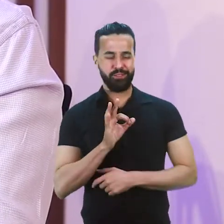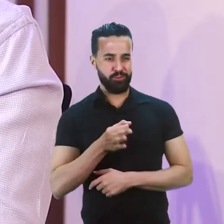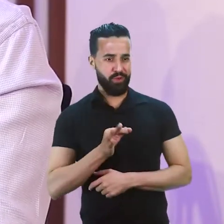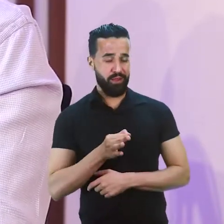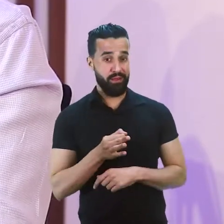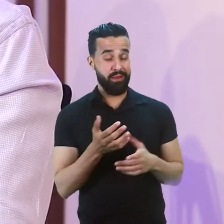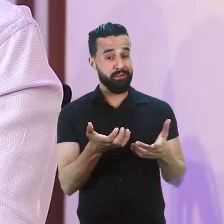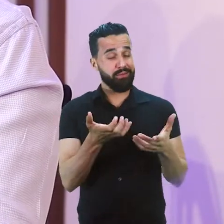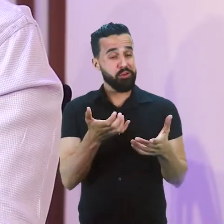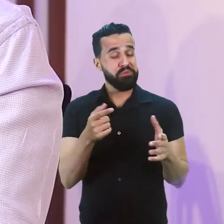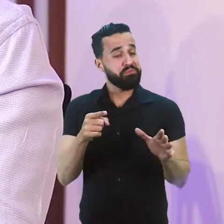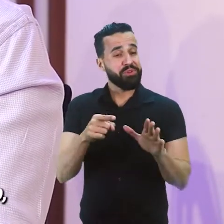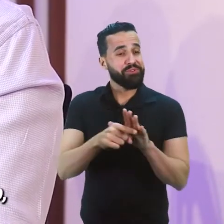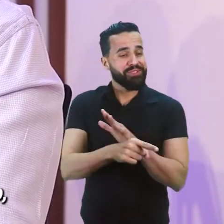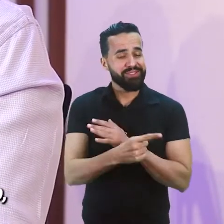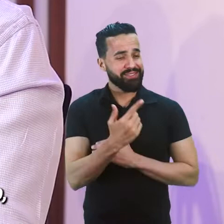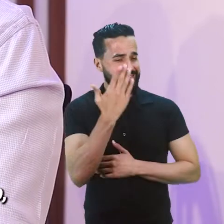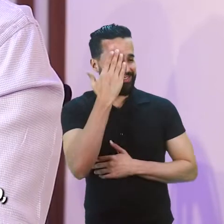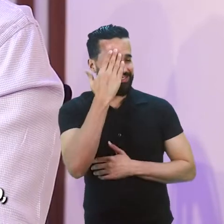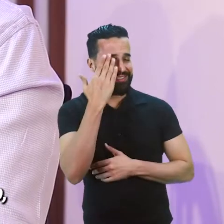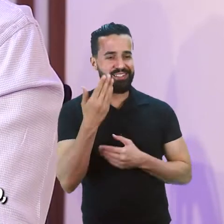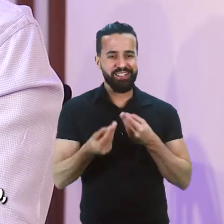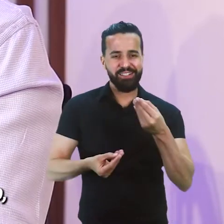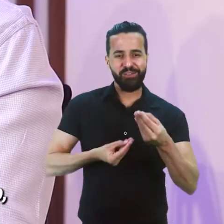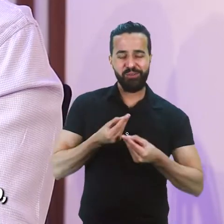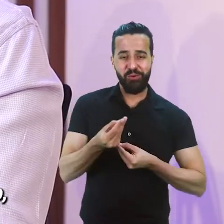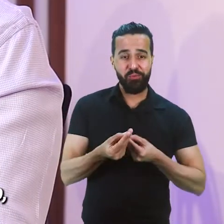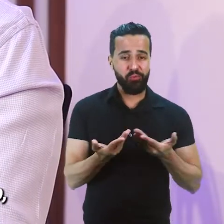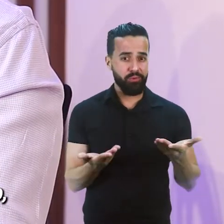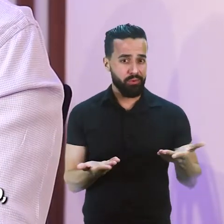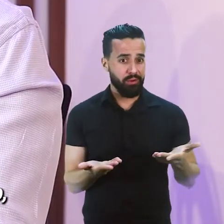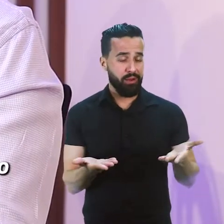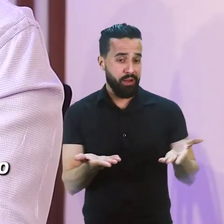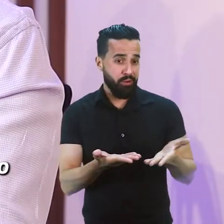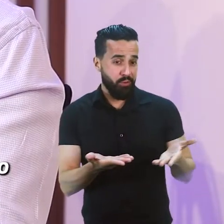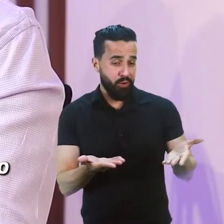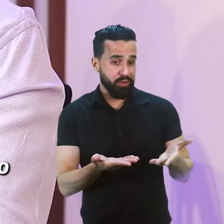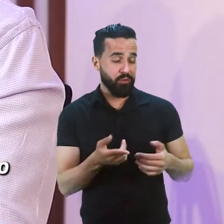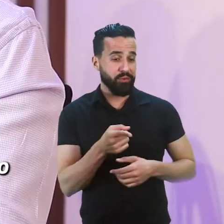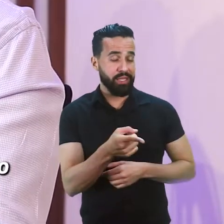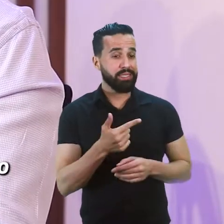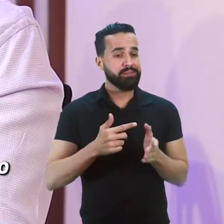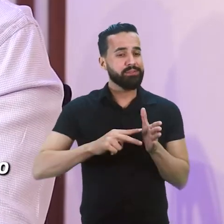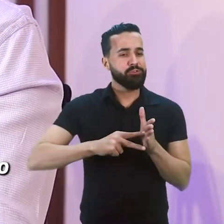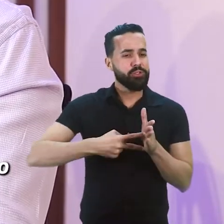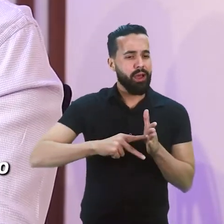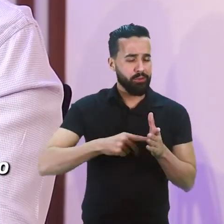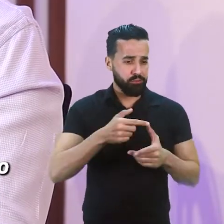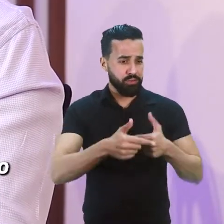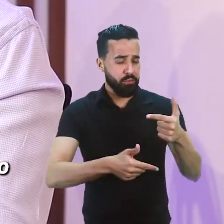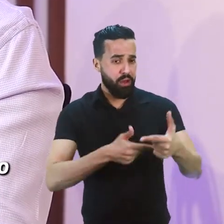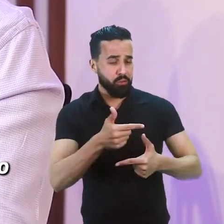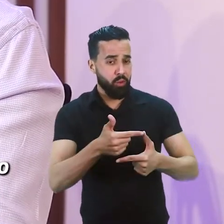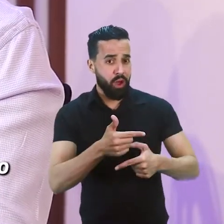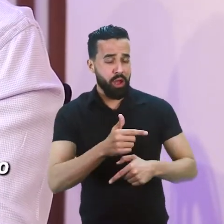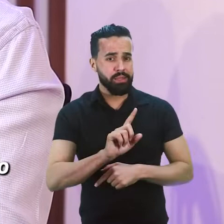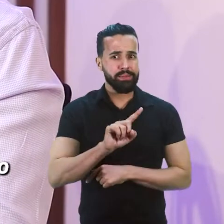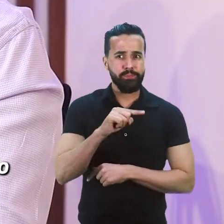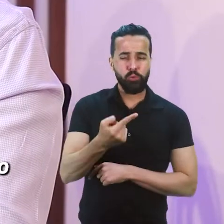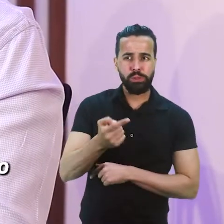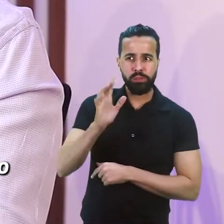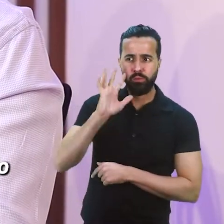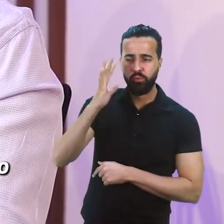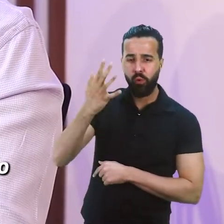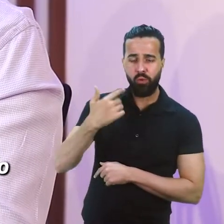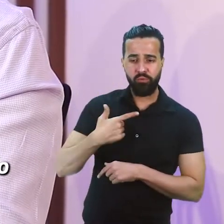eu queria saber de você como é que você agora já aí no sindicato, você então resolve abrir o seu escritório,